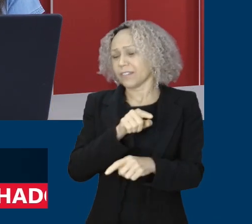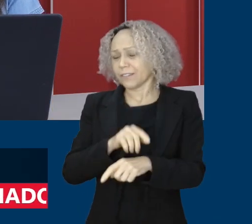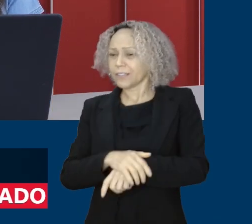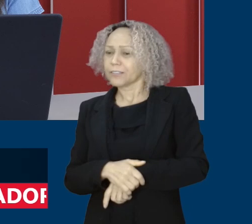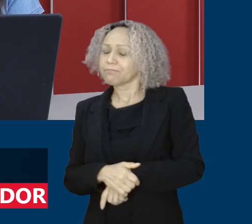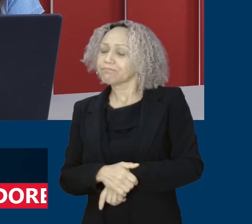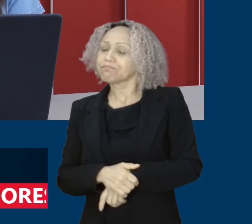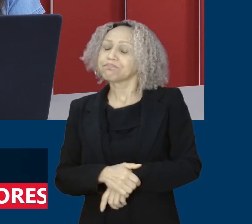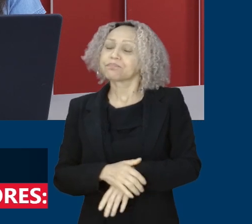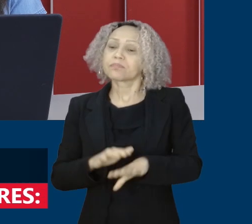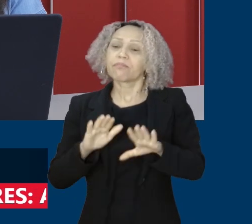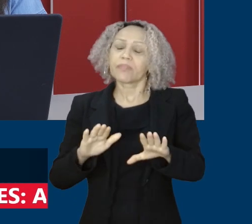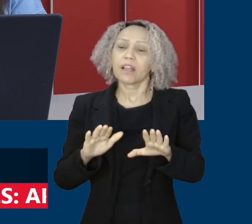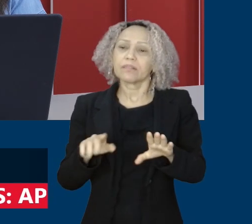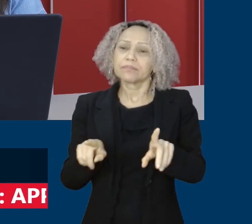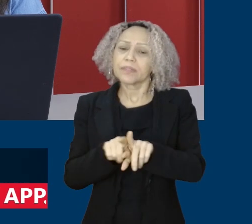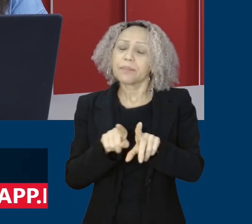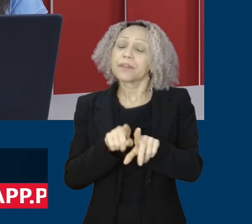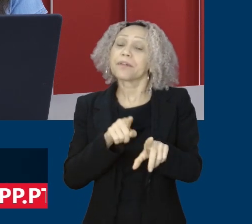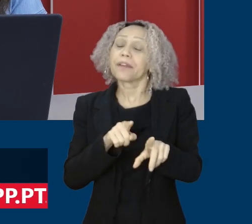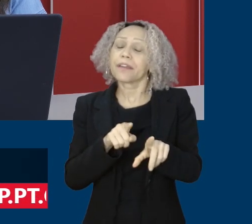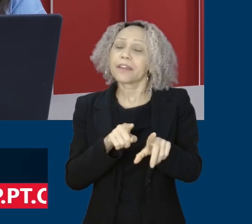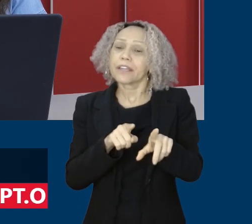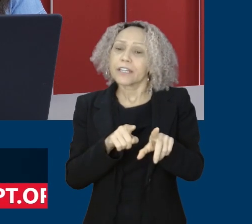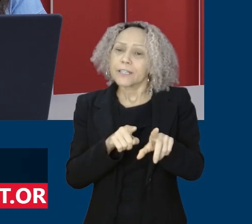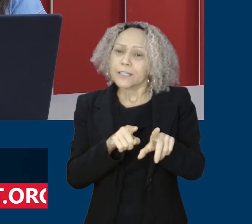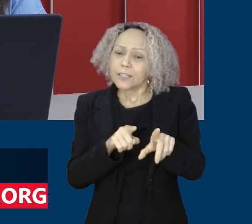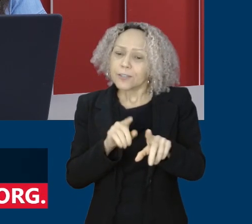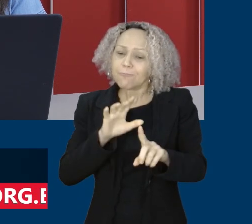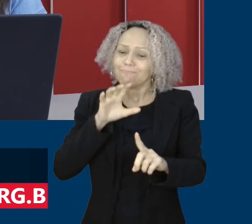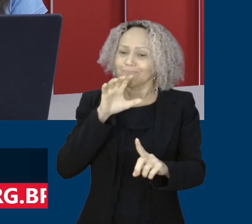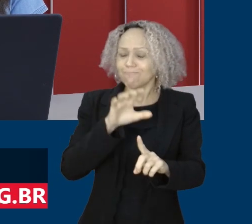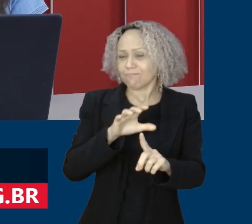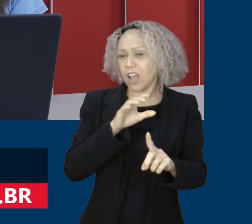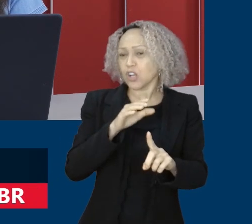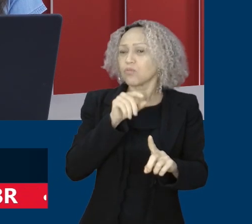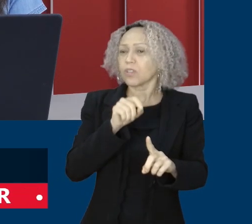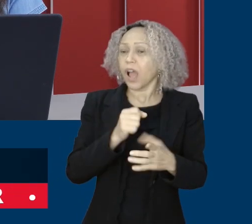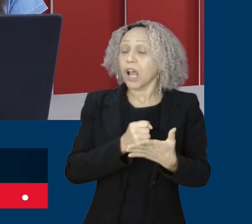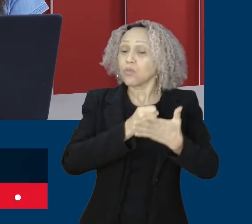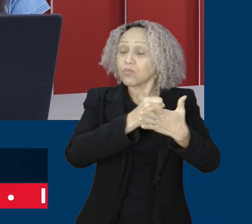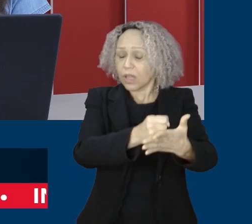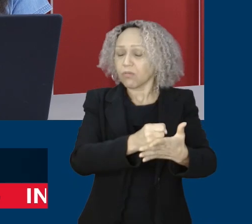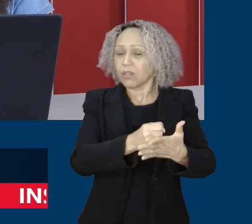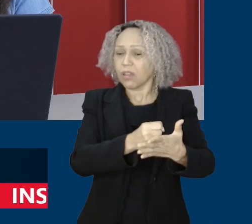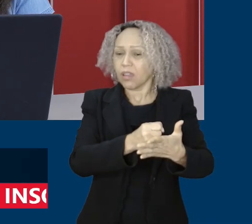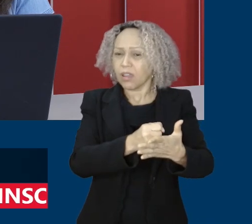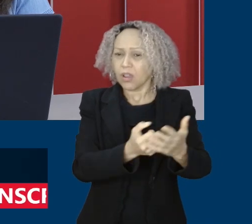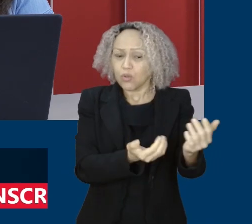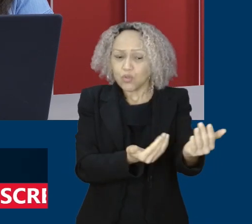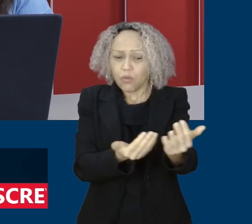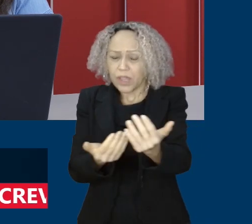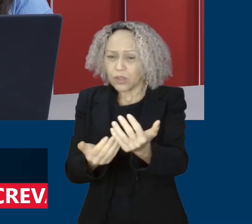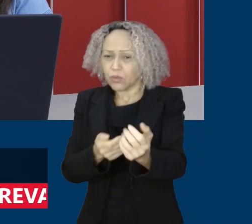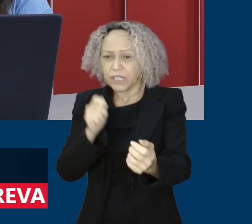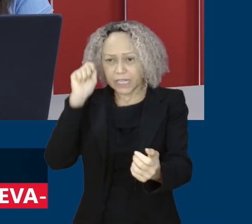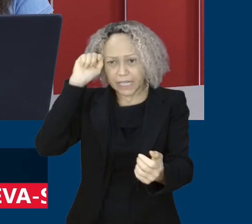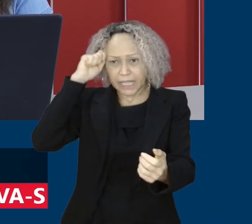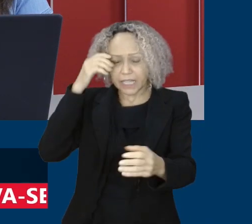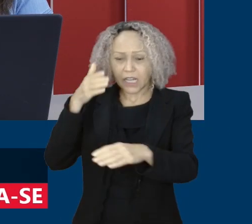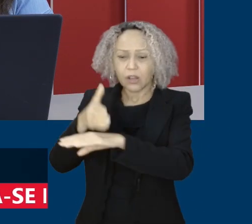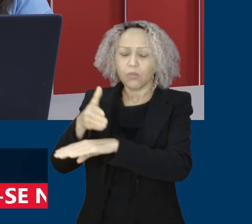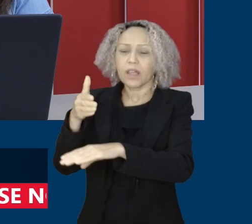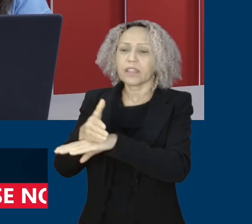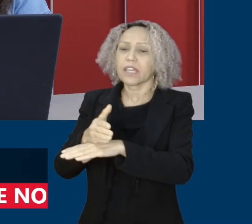e permanência de estudantes negros no ensino superior. Eu queria que o senhor comentasse o impacto dessas ações